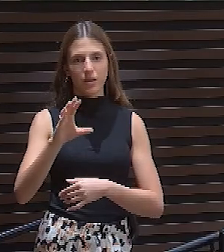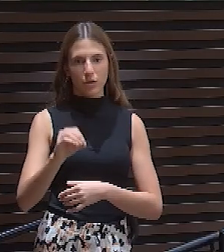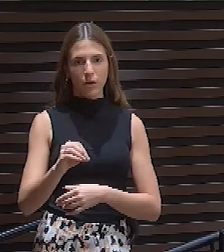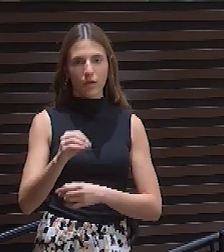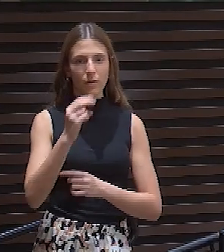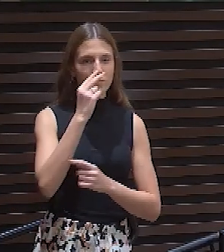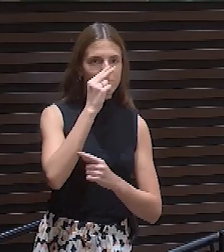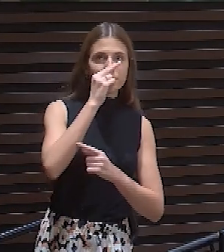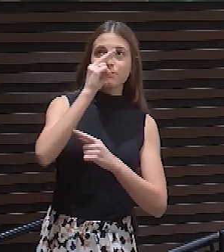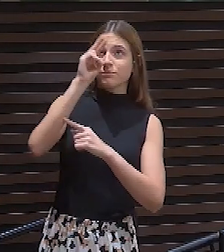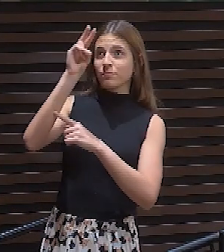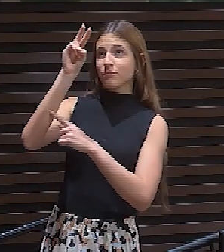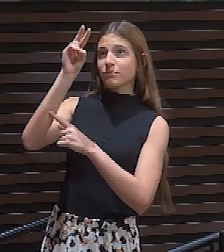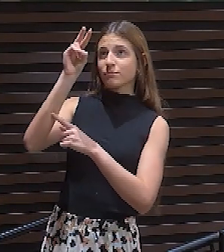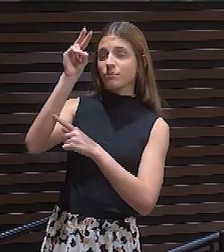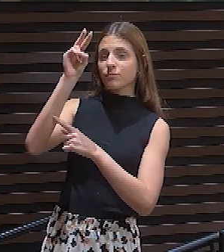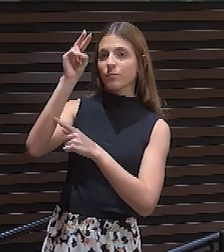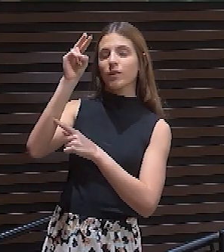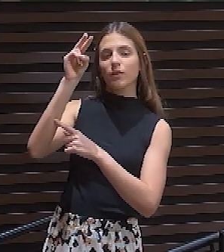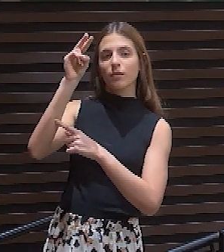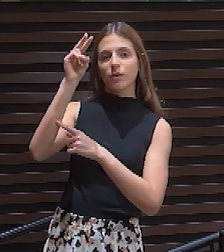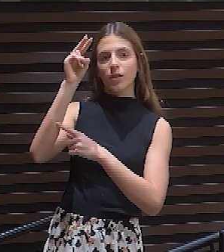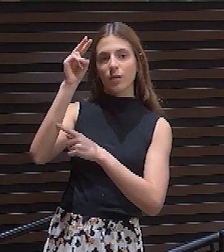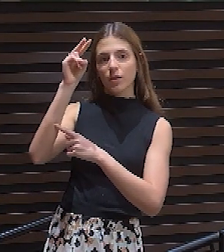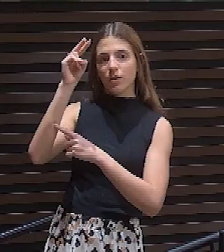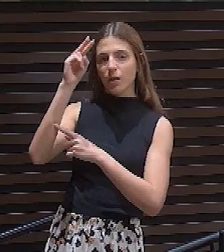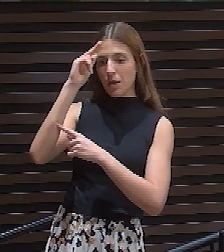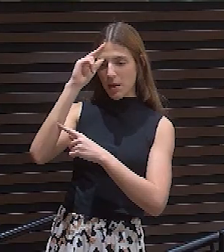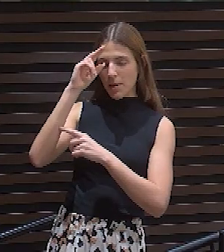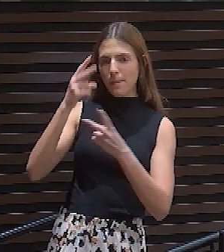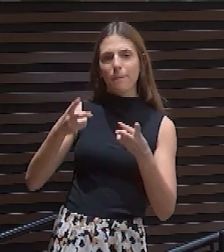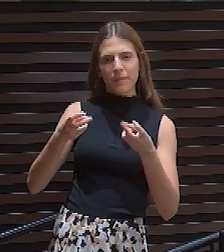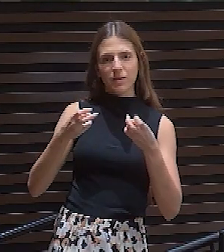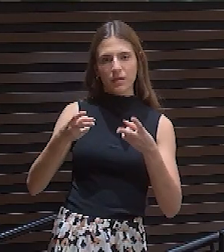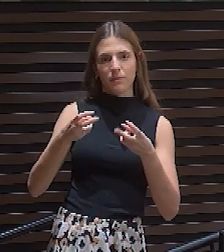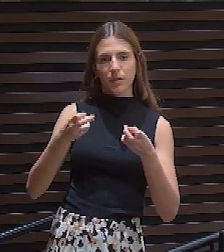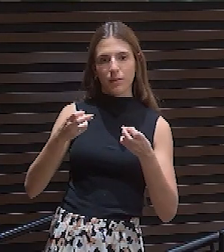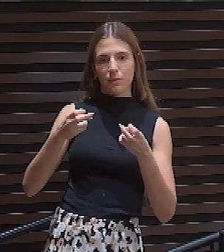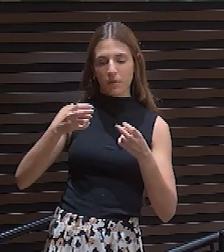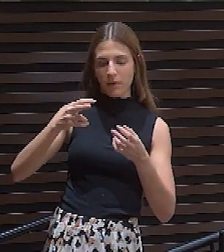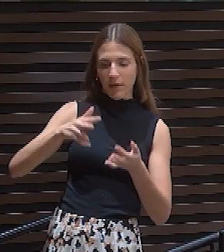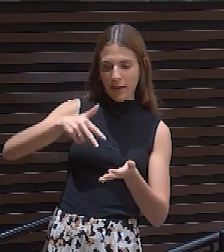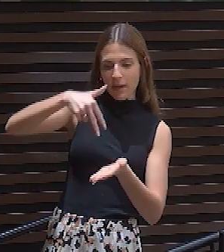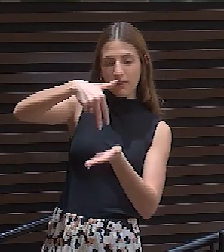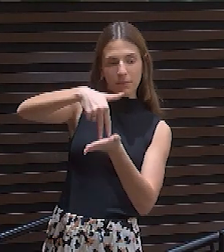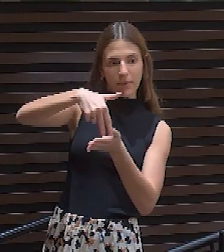olhou, e eis que se achava em pé diante dele um